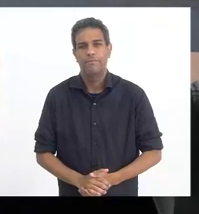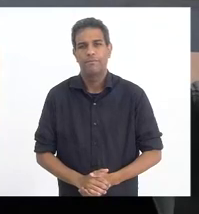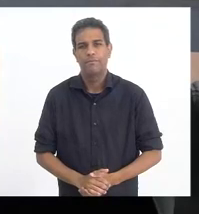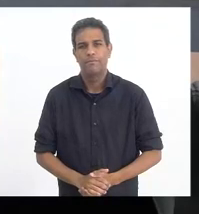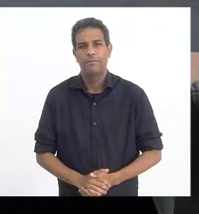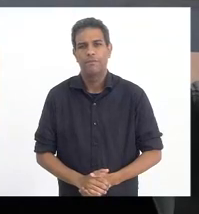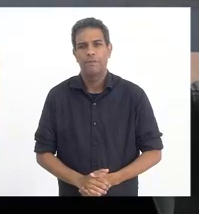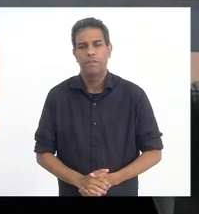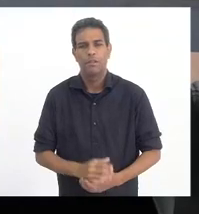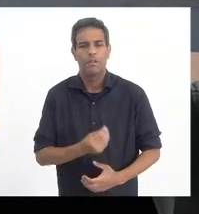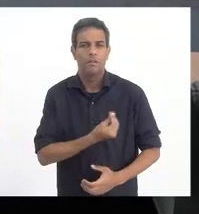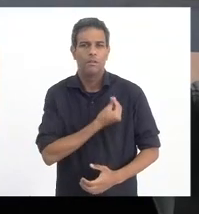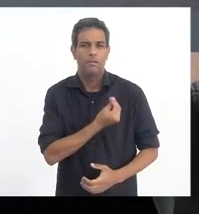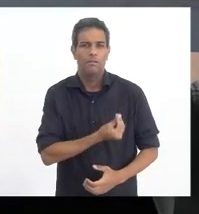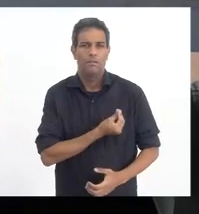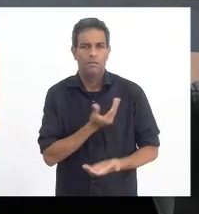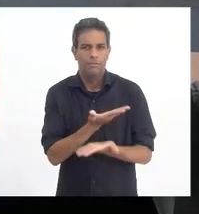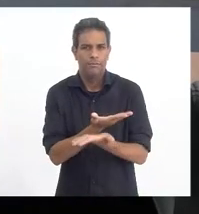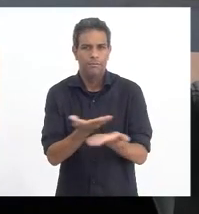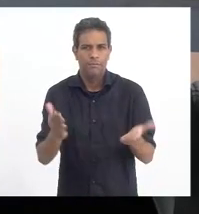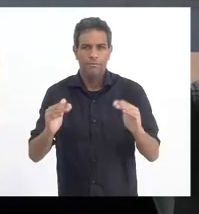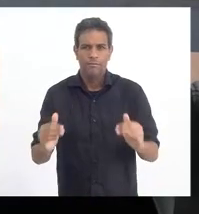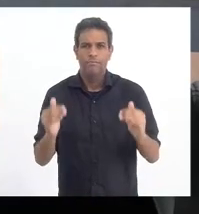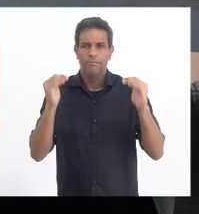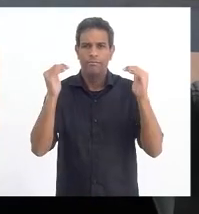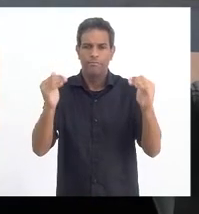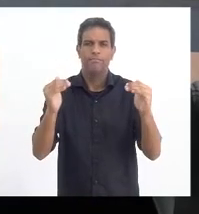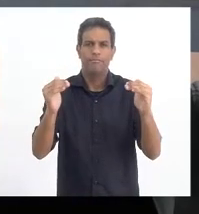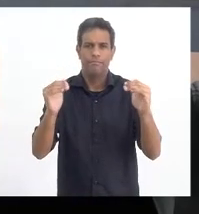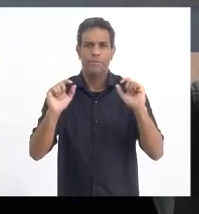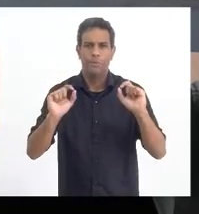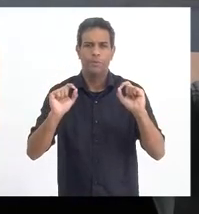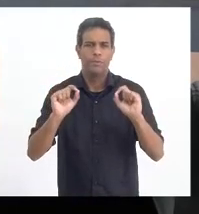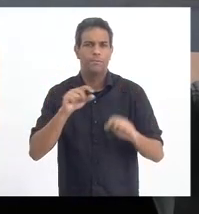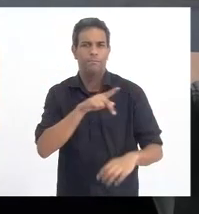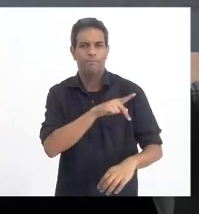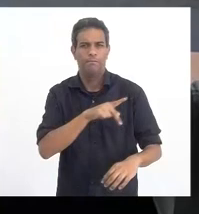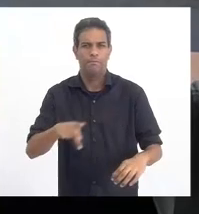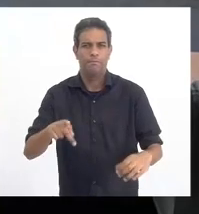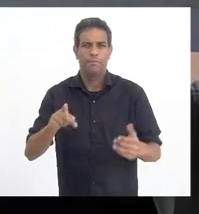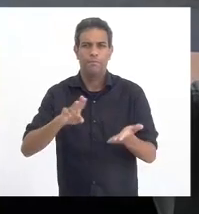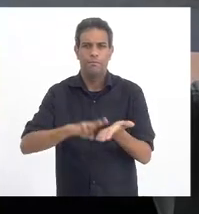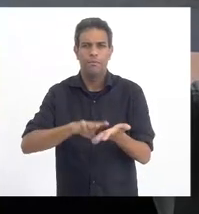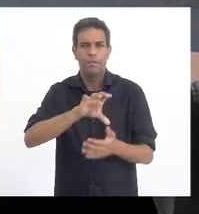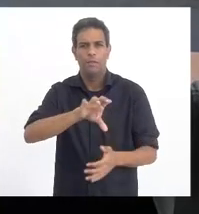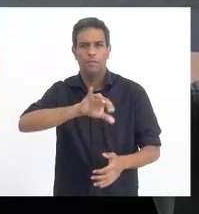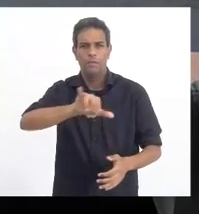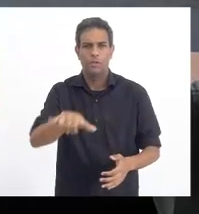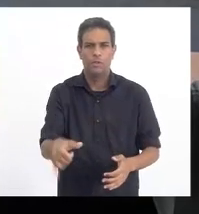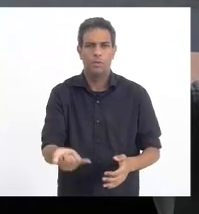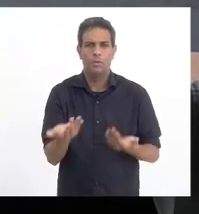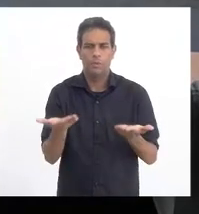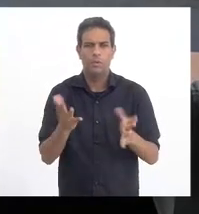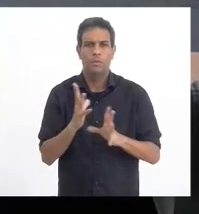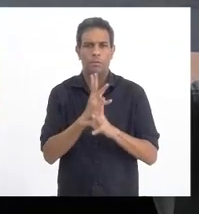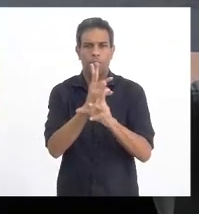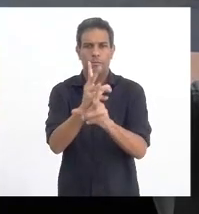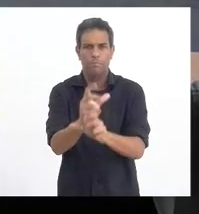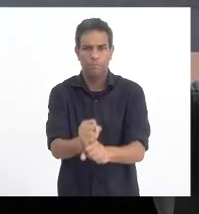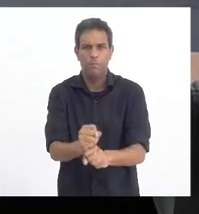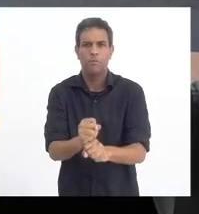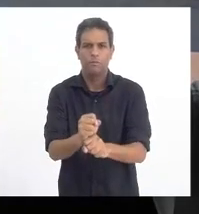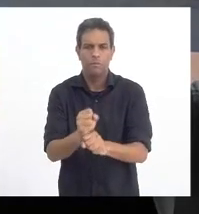e a presença do nosso de cano Presidente e membro da comissão de construção de Justiça orçamento e tributação